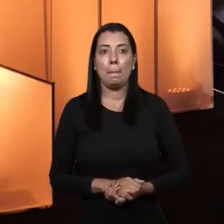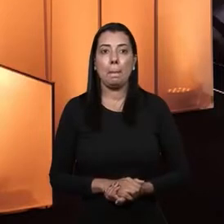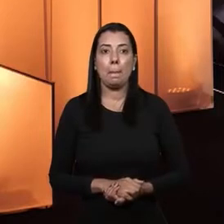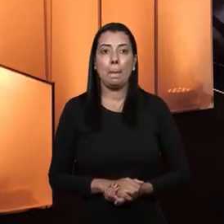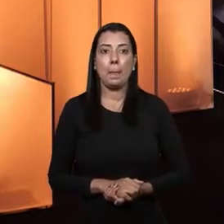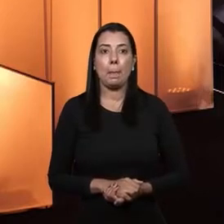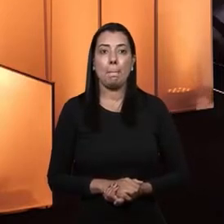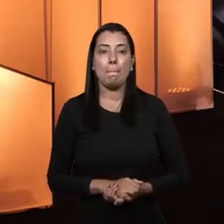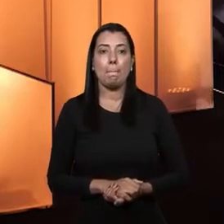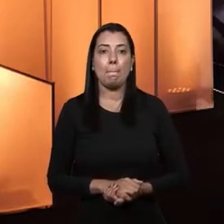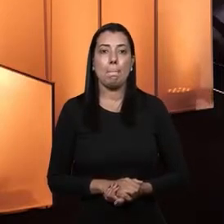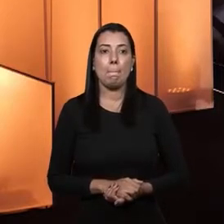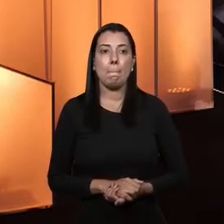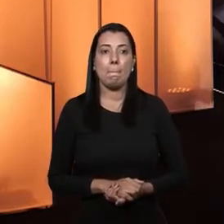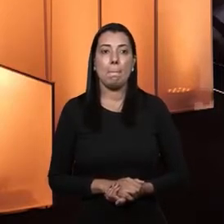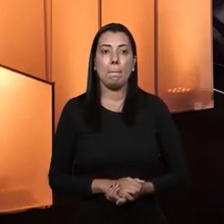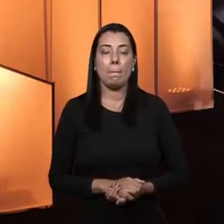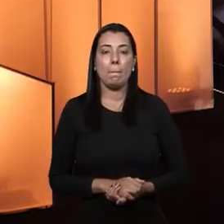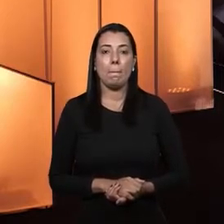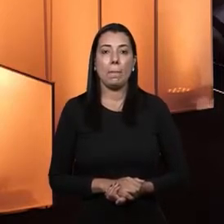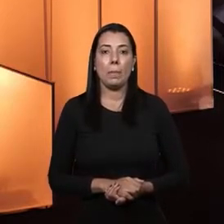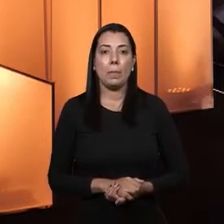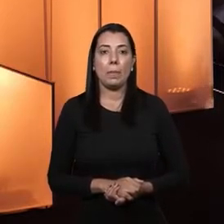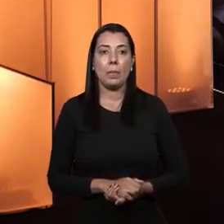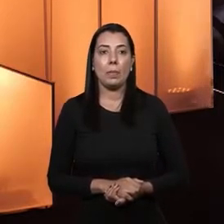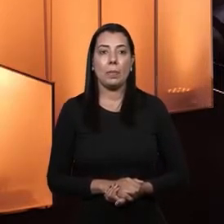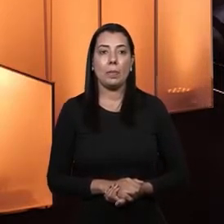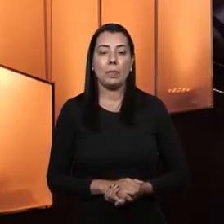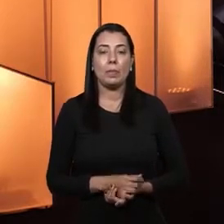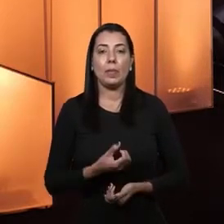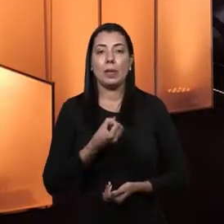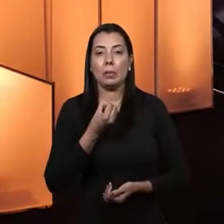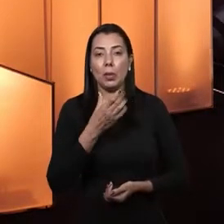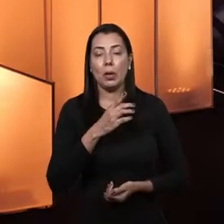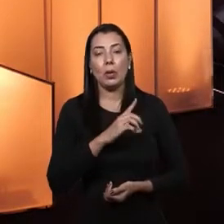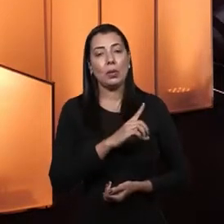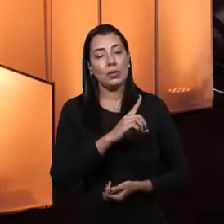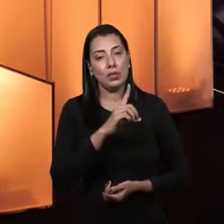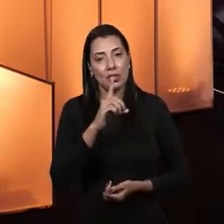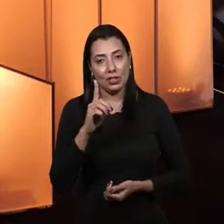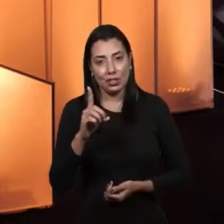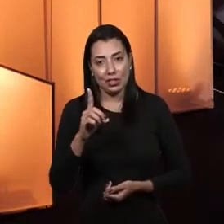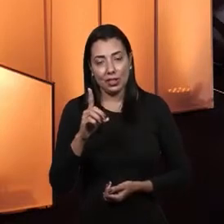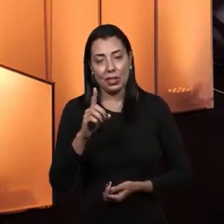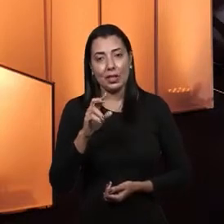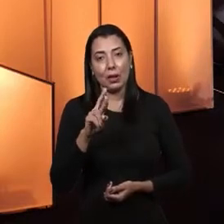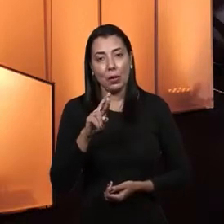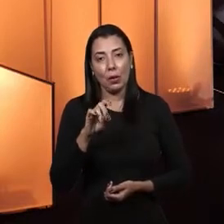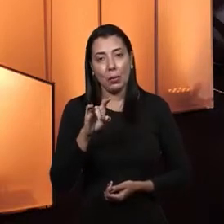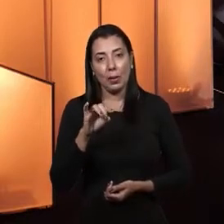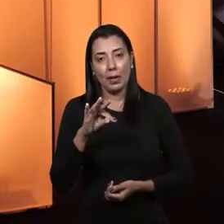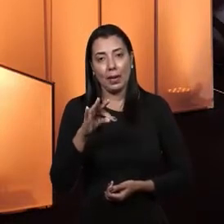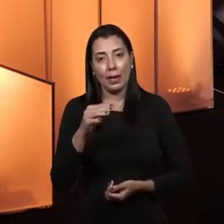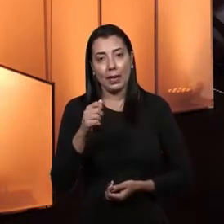Agora me escutam? Agora sim, perfeitamente. Bom dia, Roberta. Bom dia,